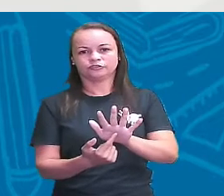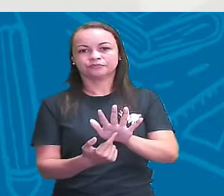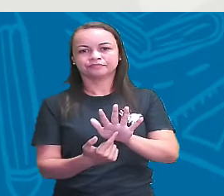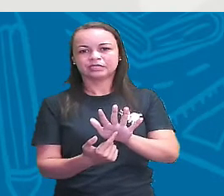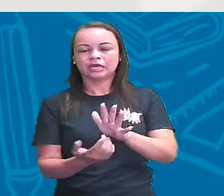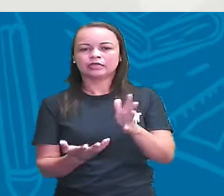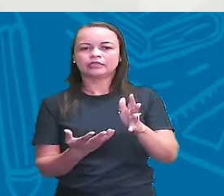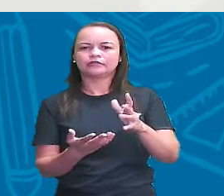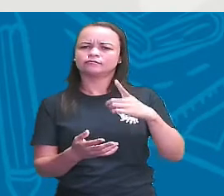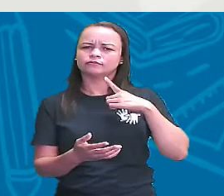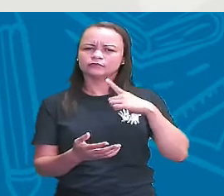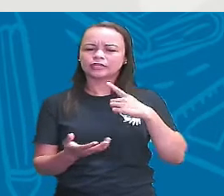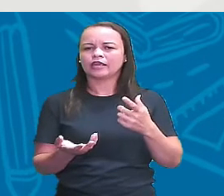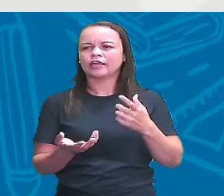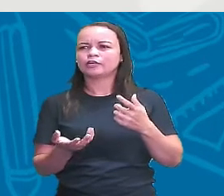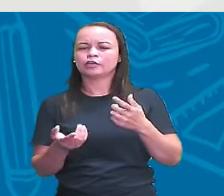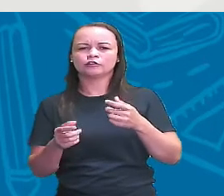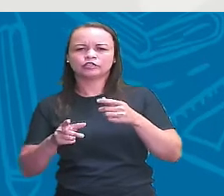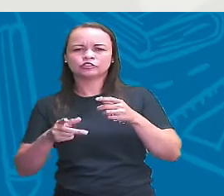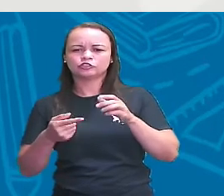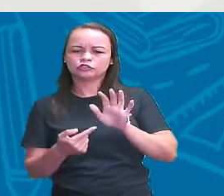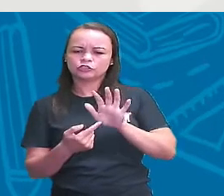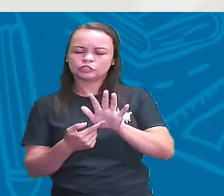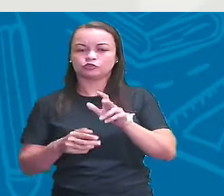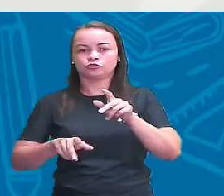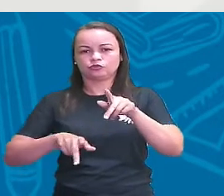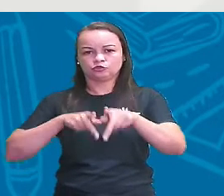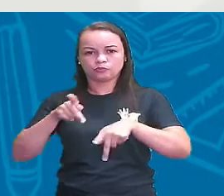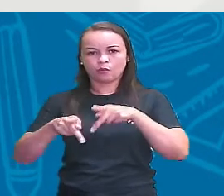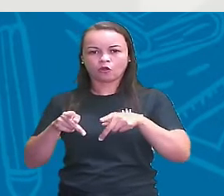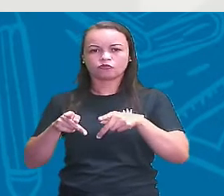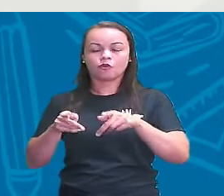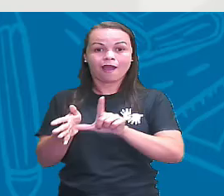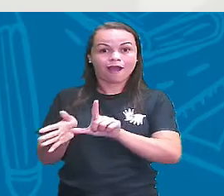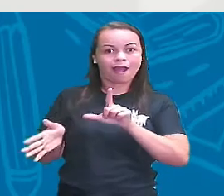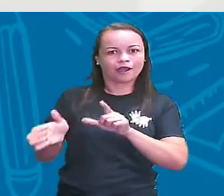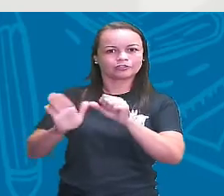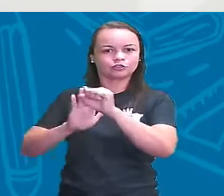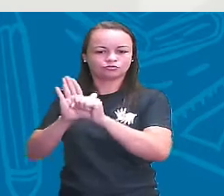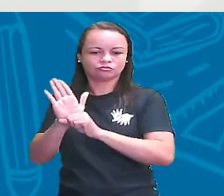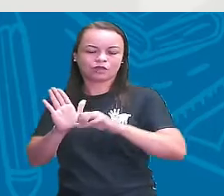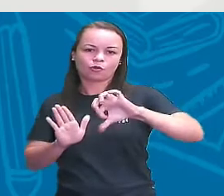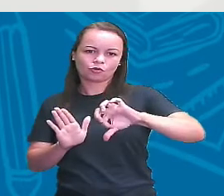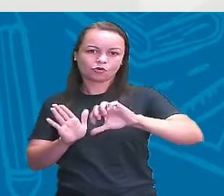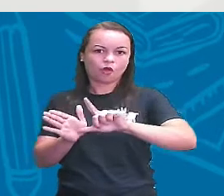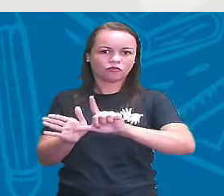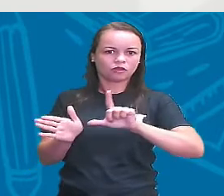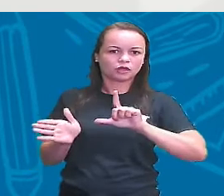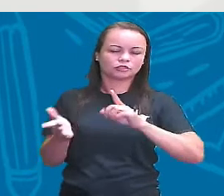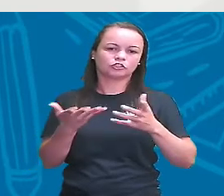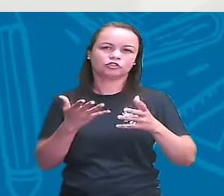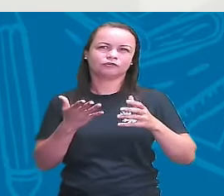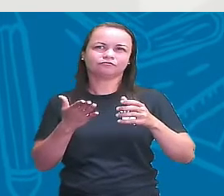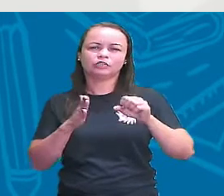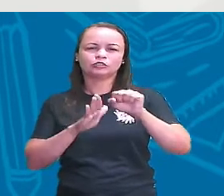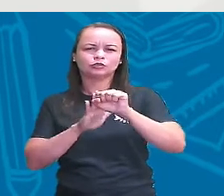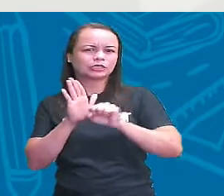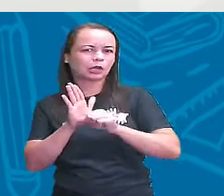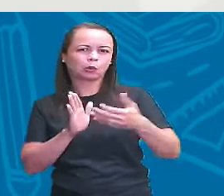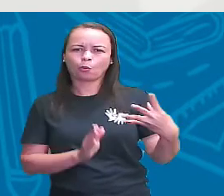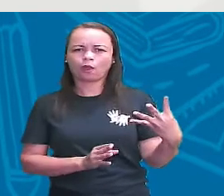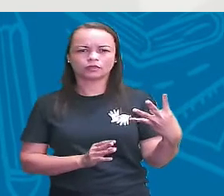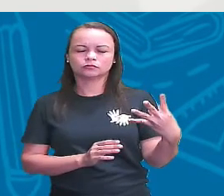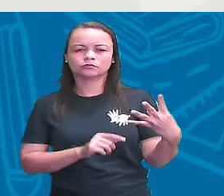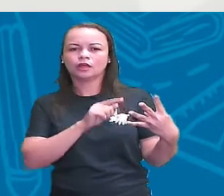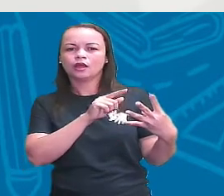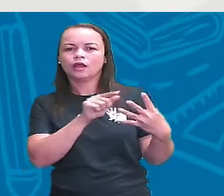há vestígios desses povos antes mesmo do século IX, que há vestígios desde o século IV. Então, por isso que a gente